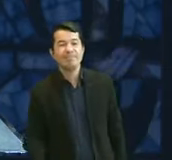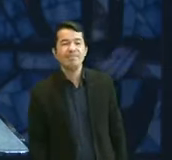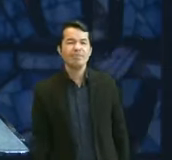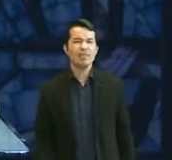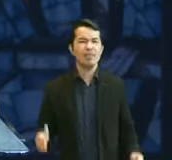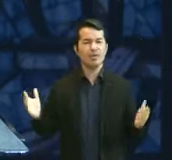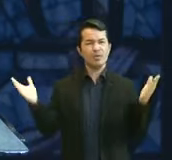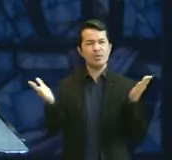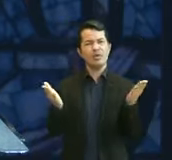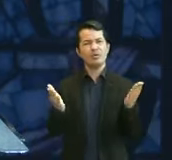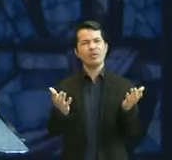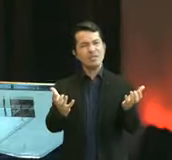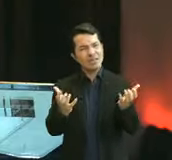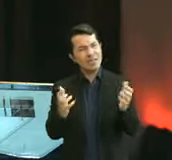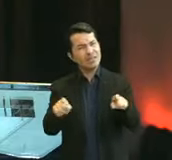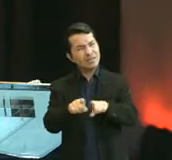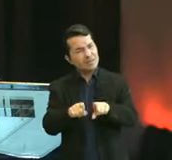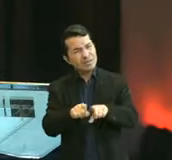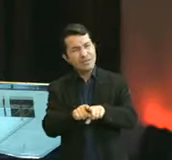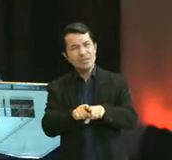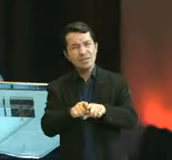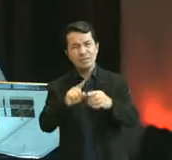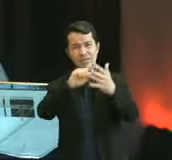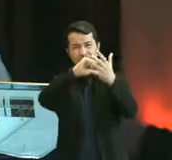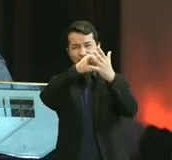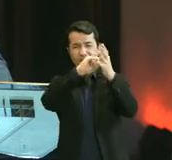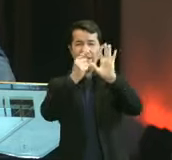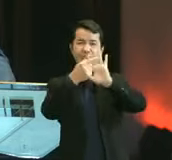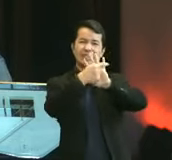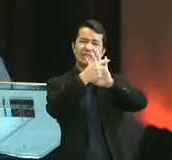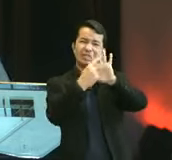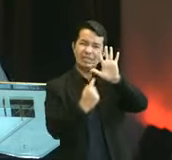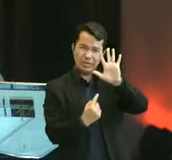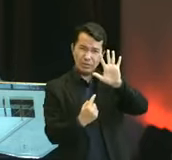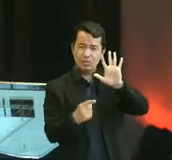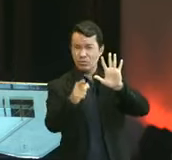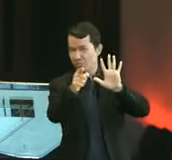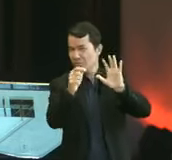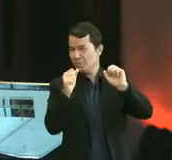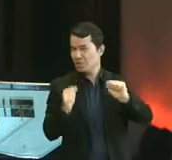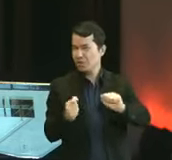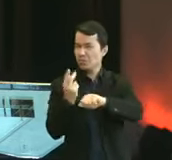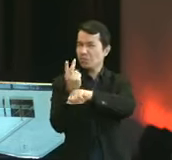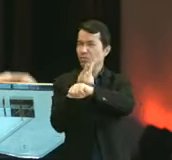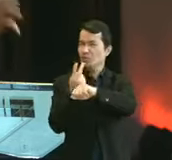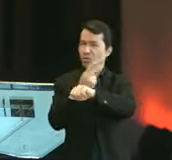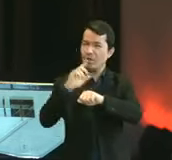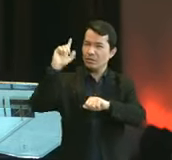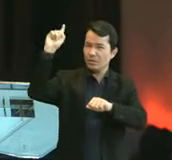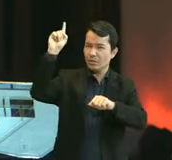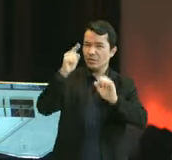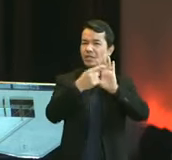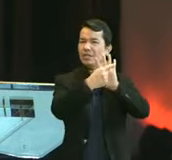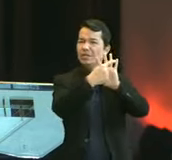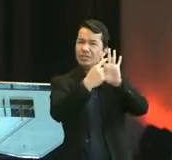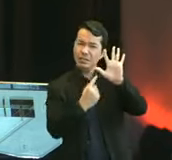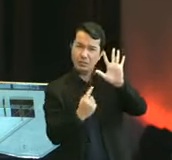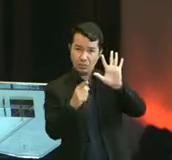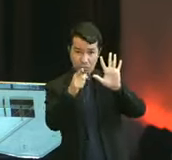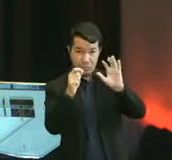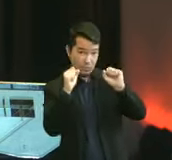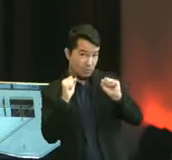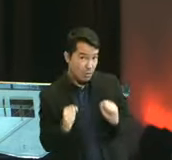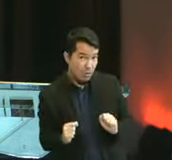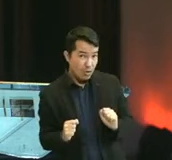quero falar de 5 plenitudes que podemos procurar em Deus. 5 plenitudes